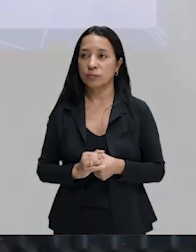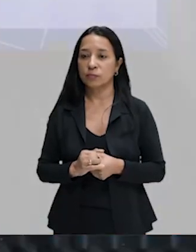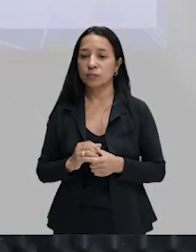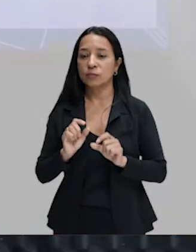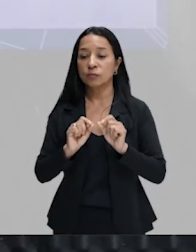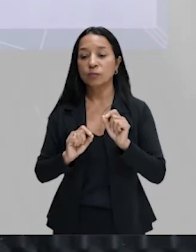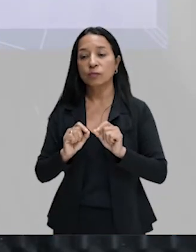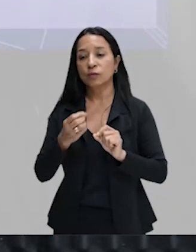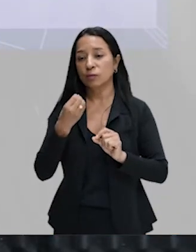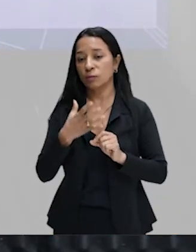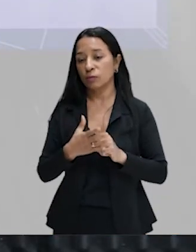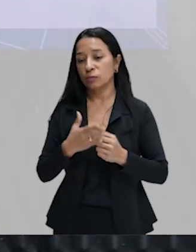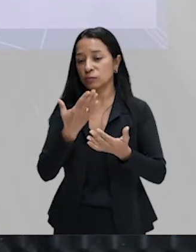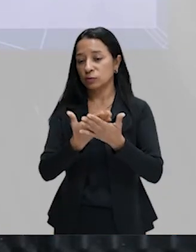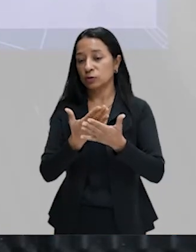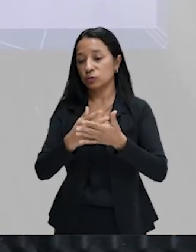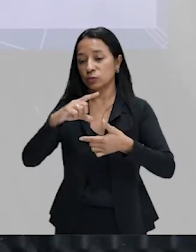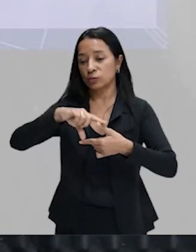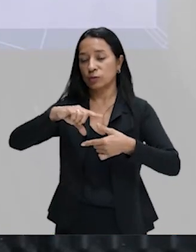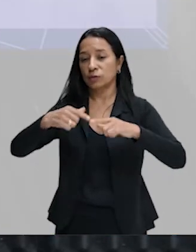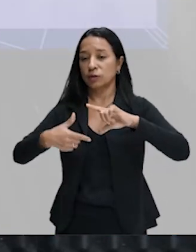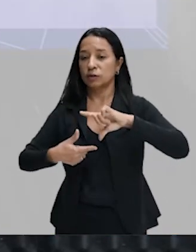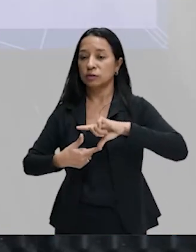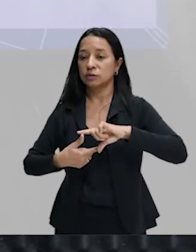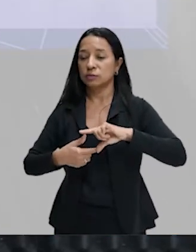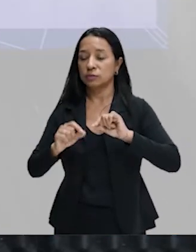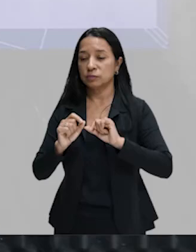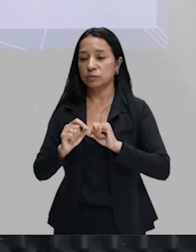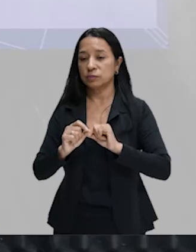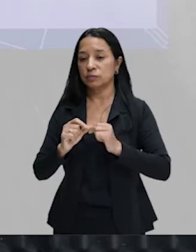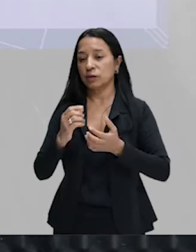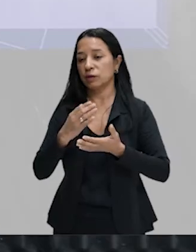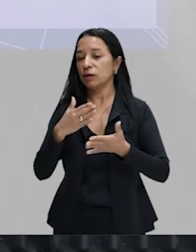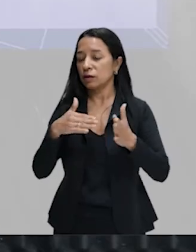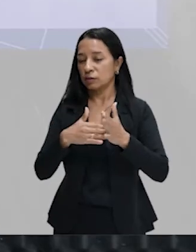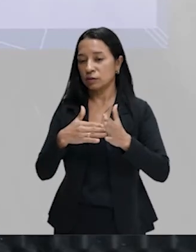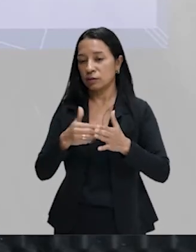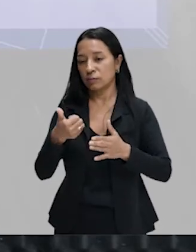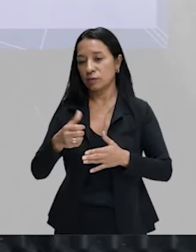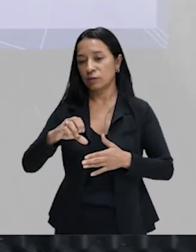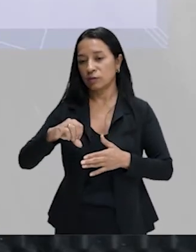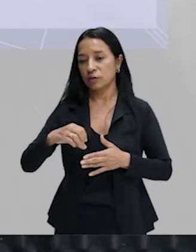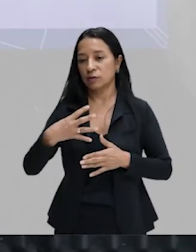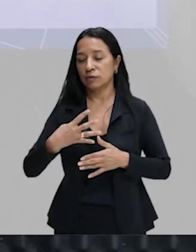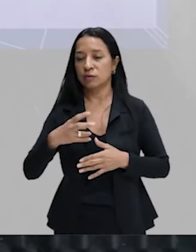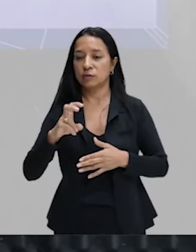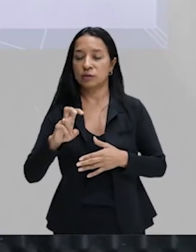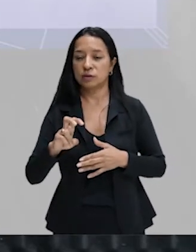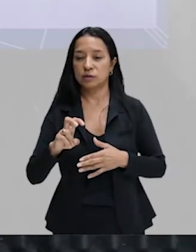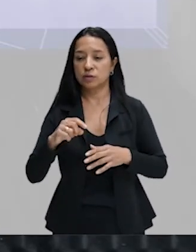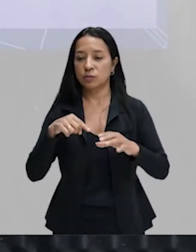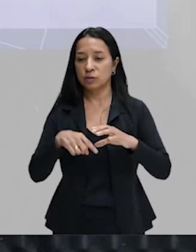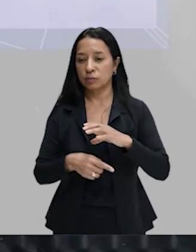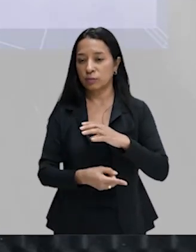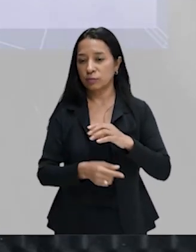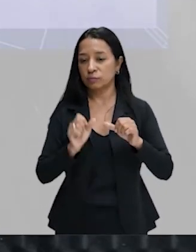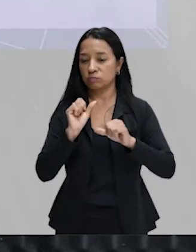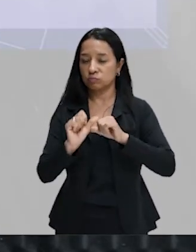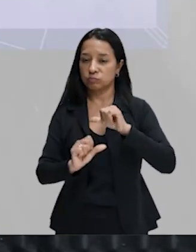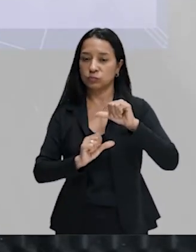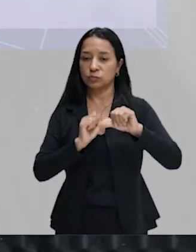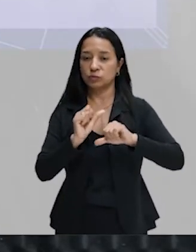22. Bom, então, quando se estuda modernismo, de 1922 até 1945, aprofunda as transformações. Então, esses autores já se